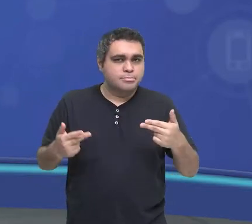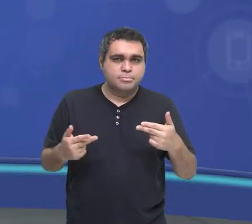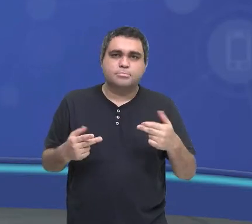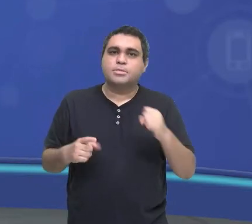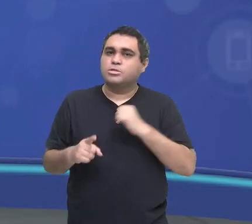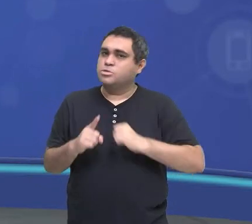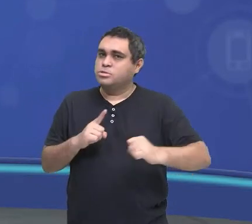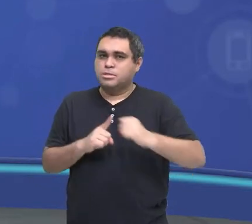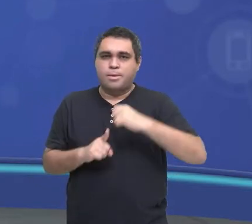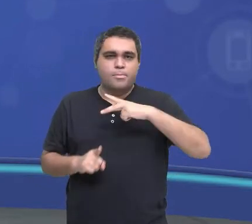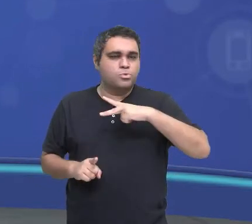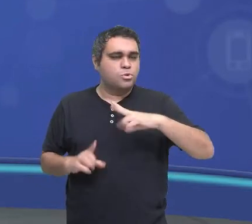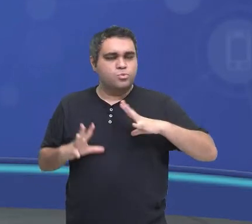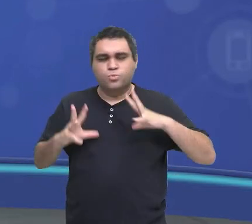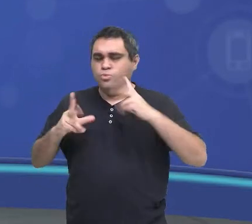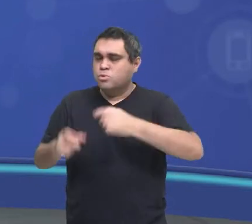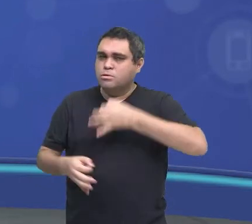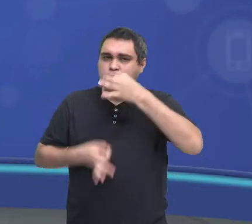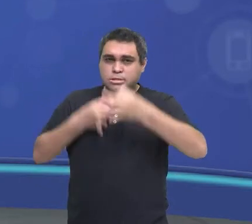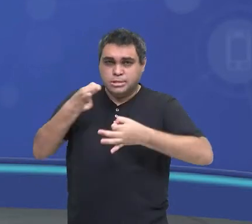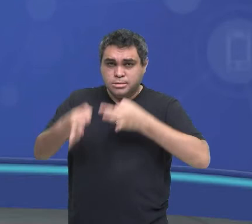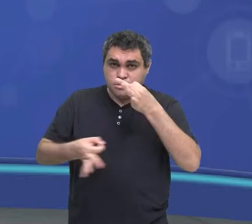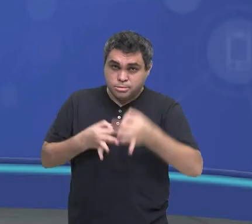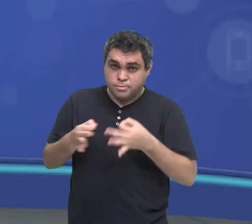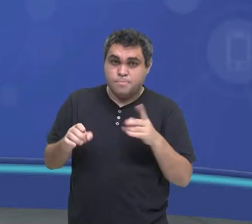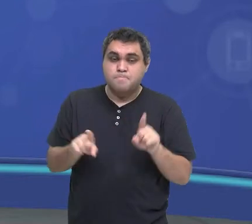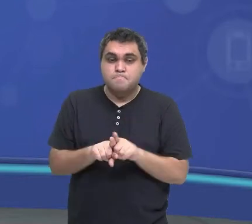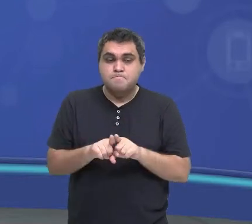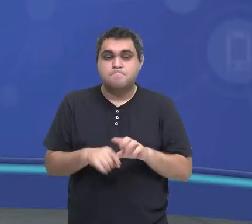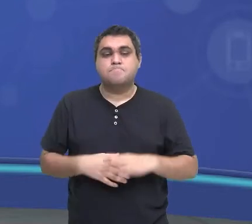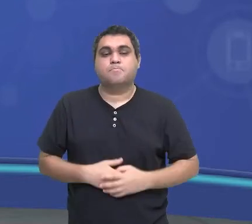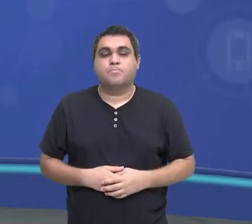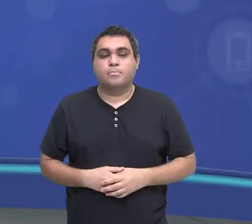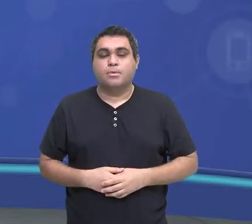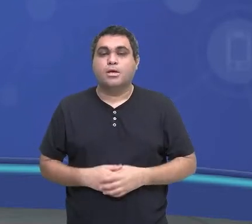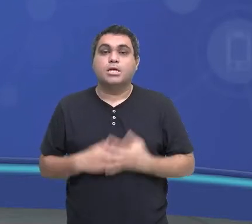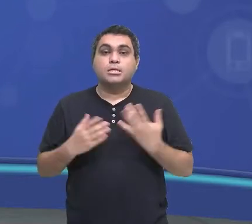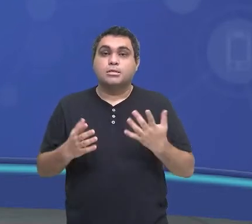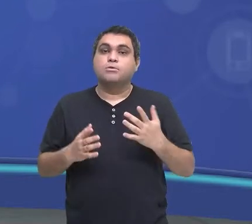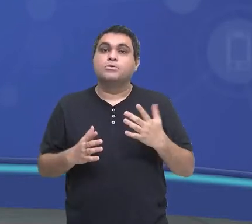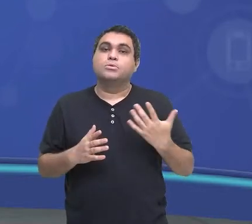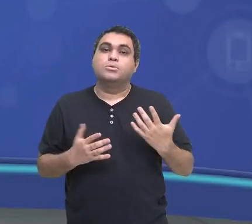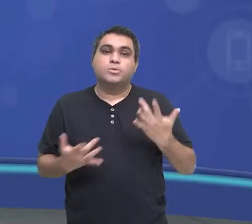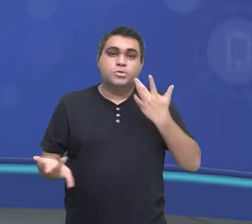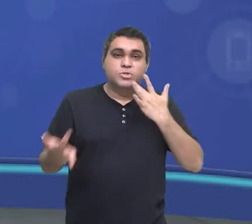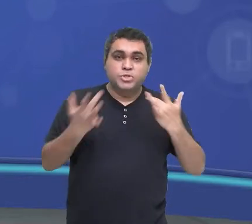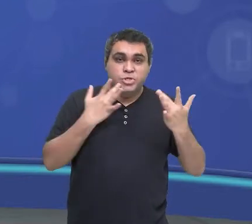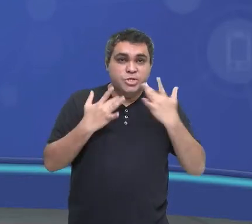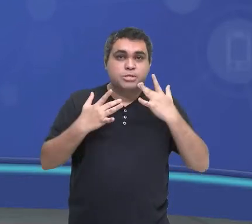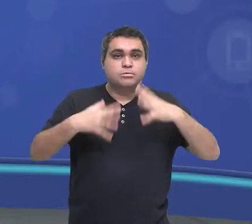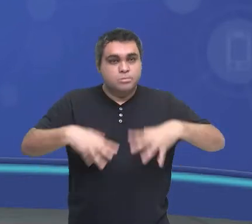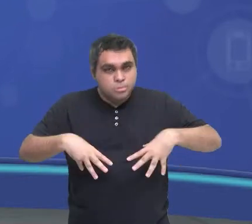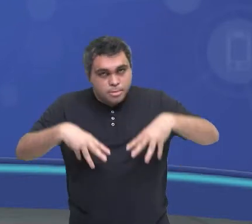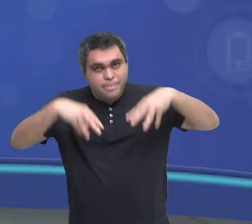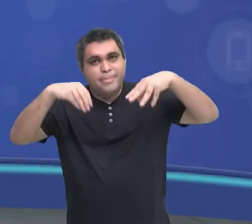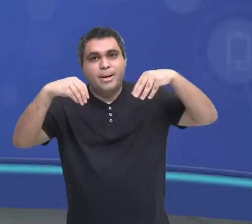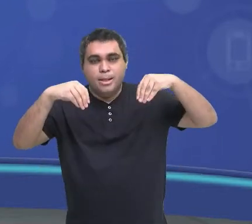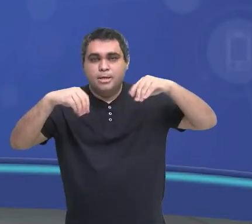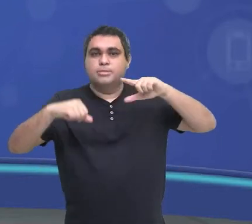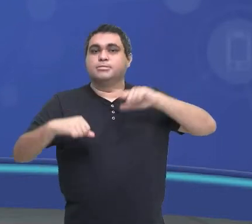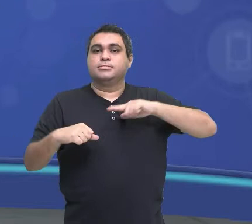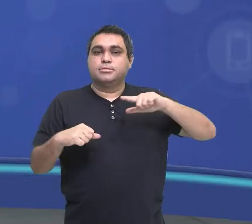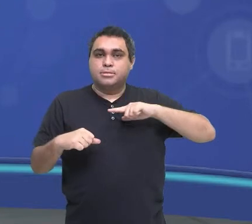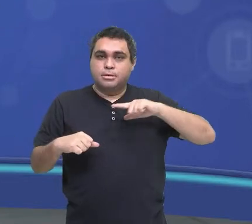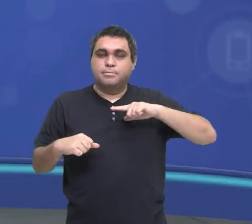sociedade portuguesa. Então, esses textos eles são apresentados no palácio, mas também os